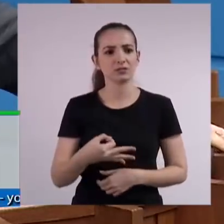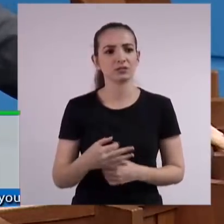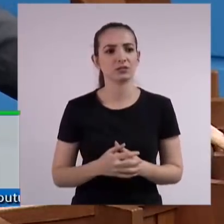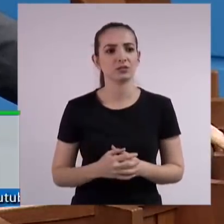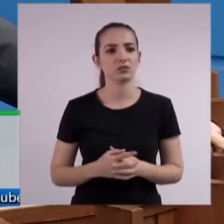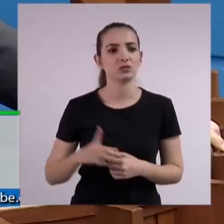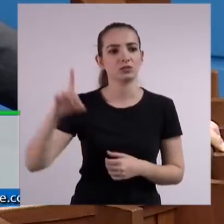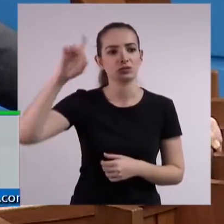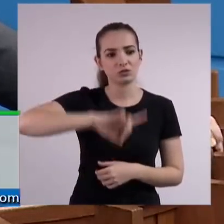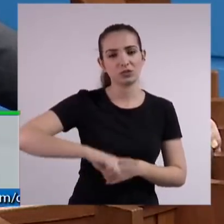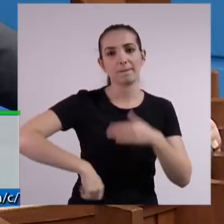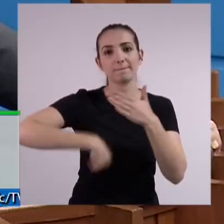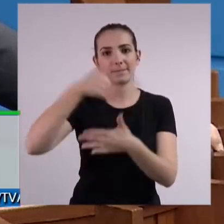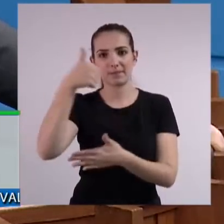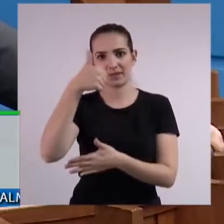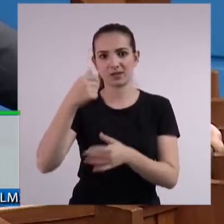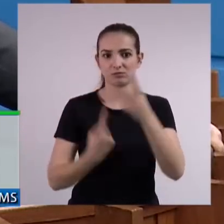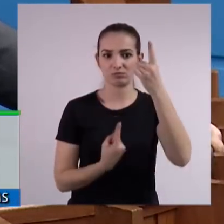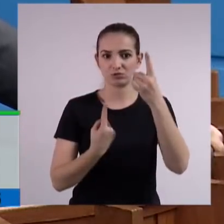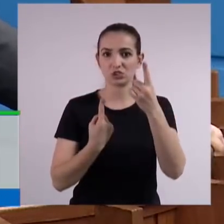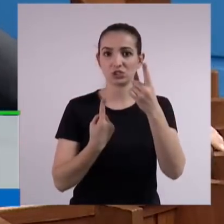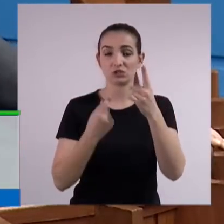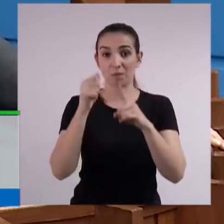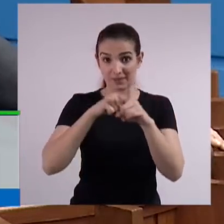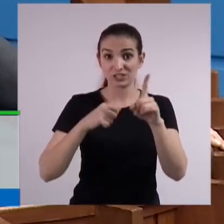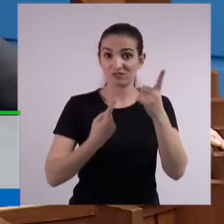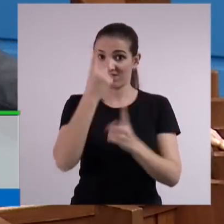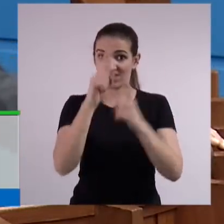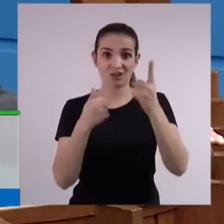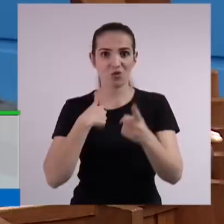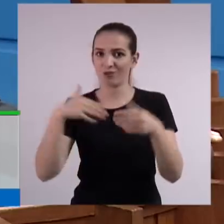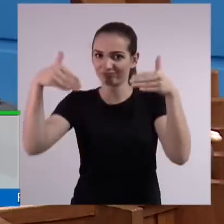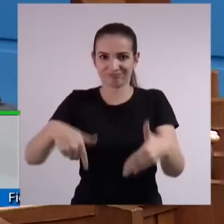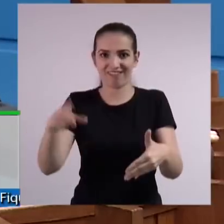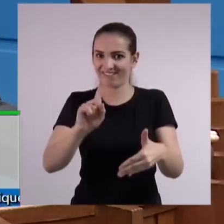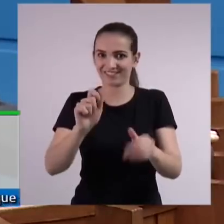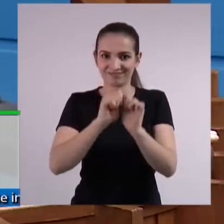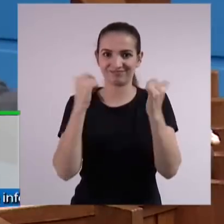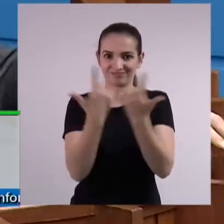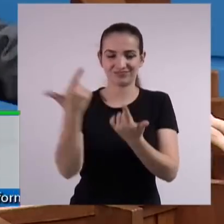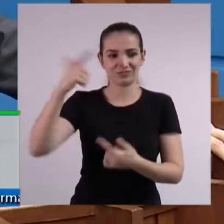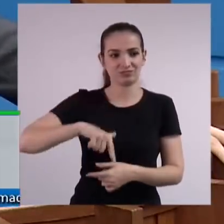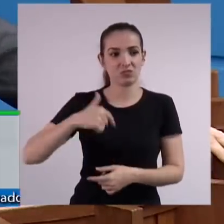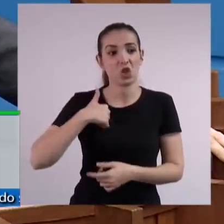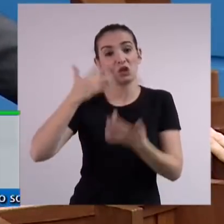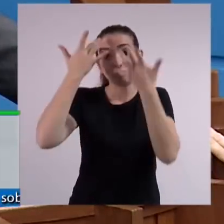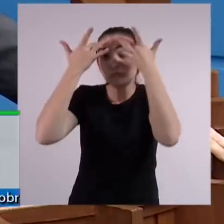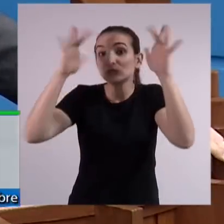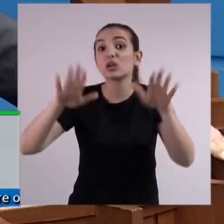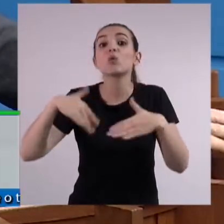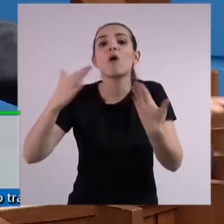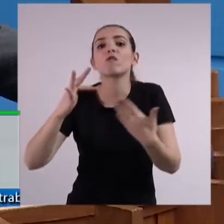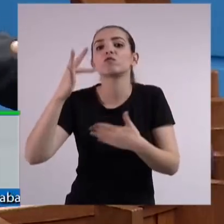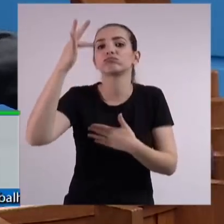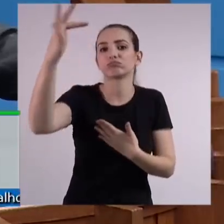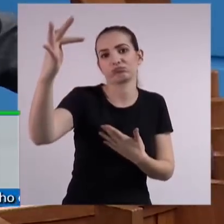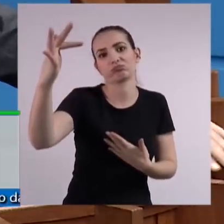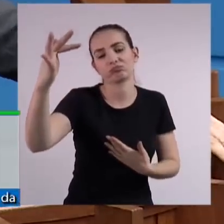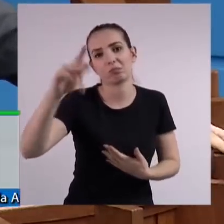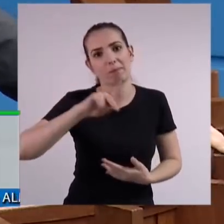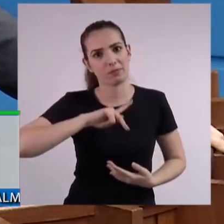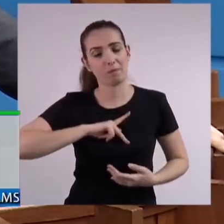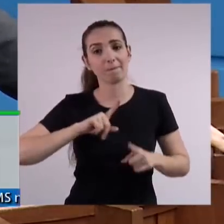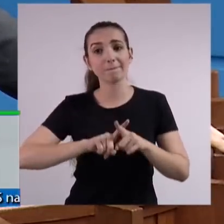dia 1º de fevereiro. Não sei o caminho que me será reservado, mas quero dizer